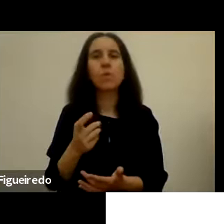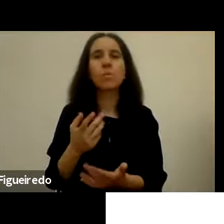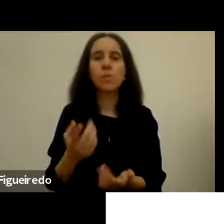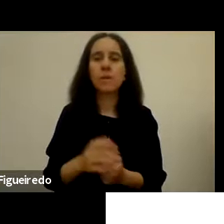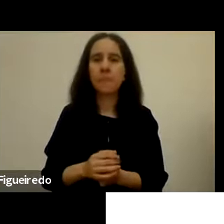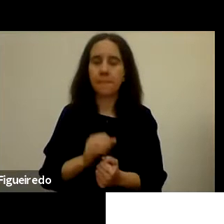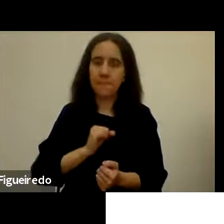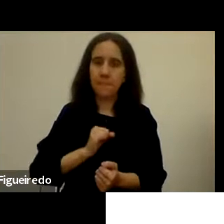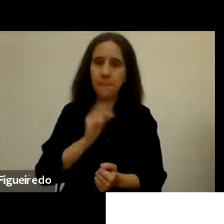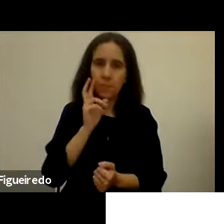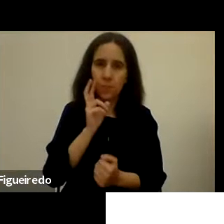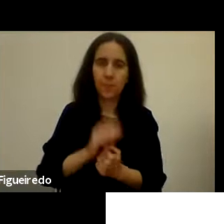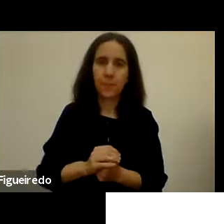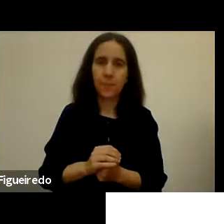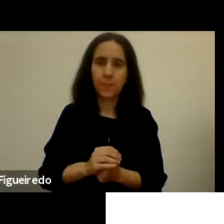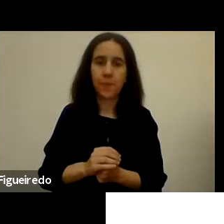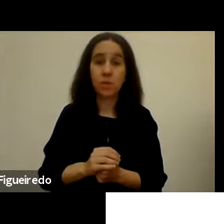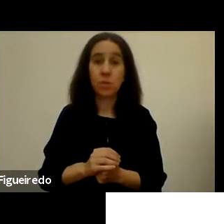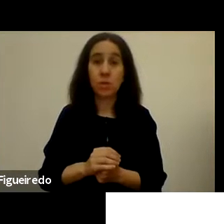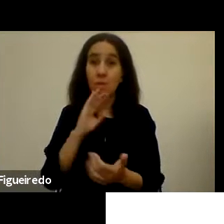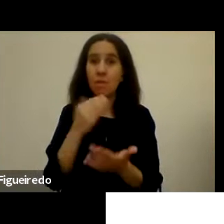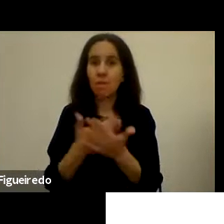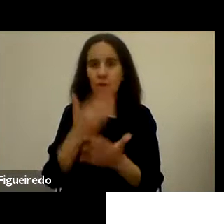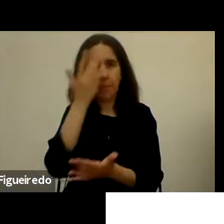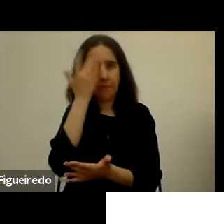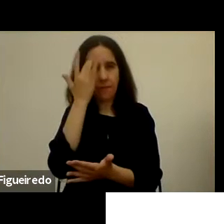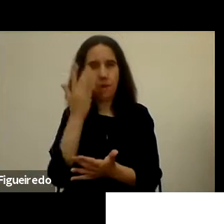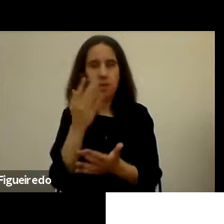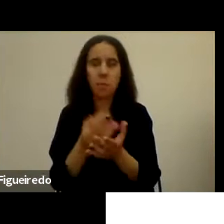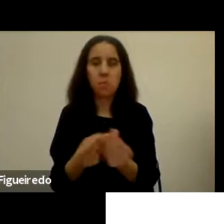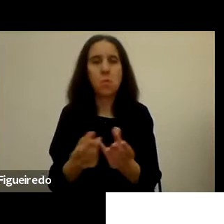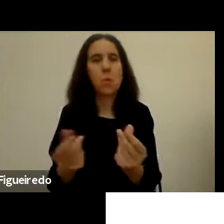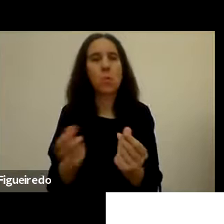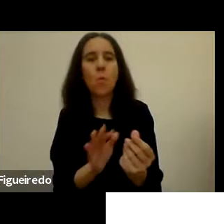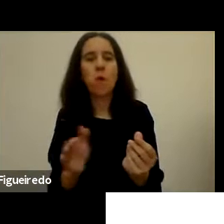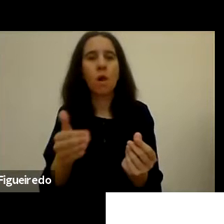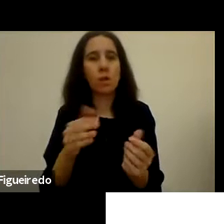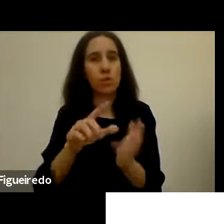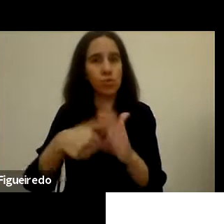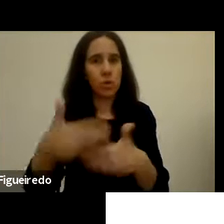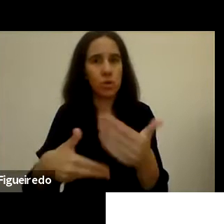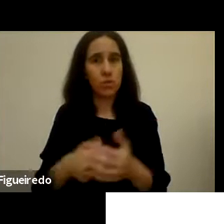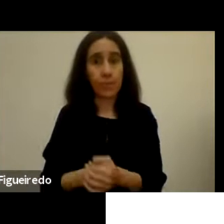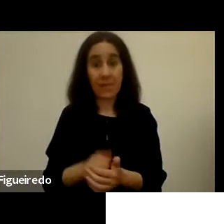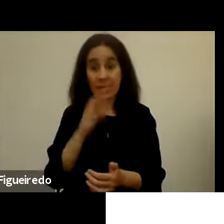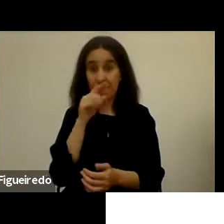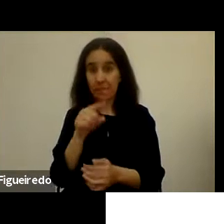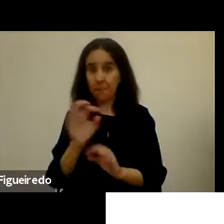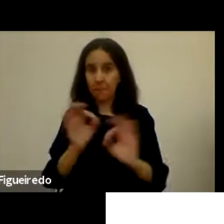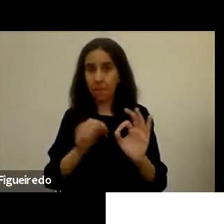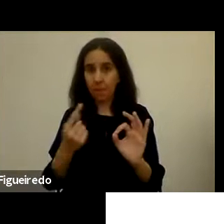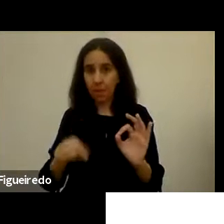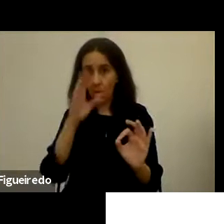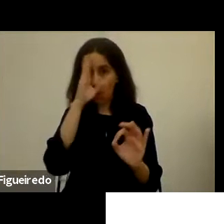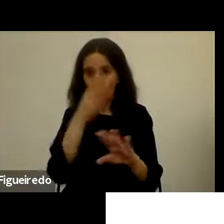perdão, que podem ser facilmente torneadas durante o projeto. Se esta preparação for feita e for